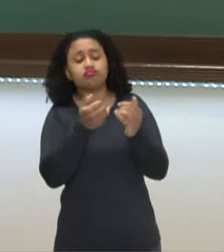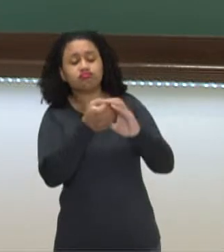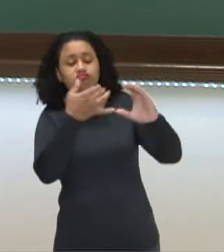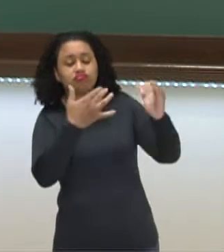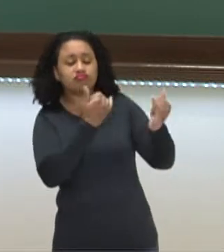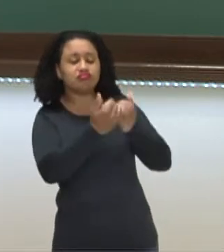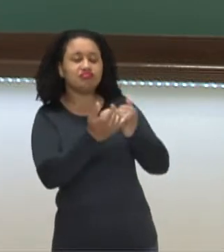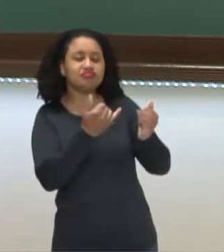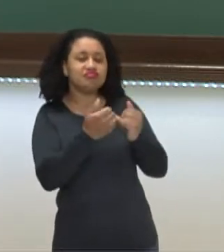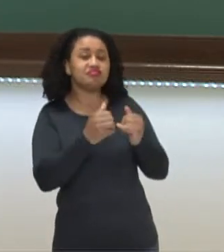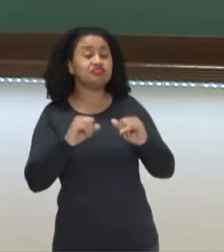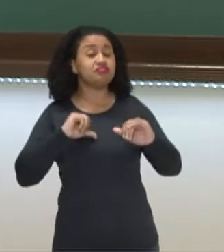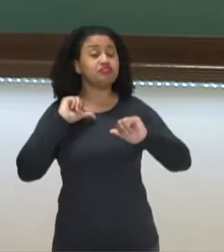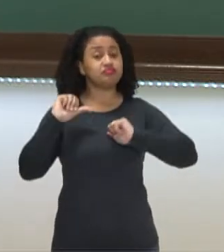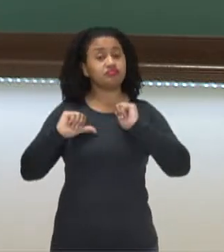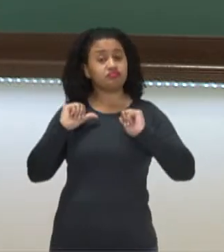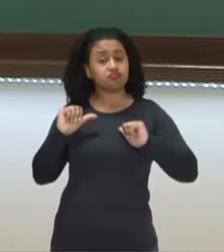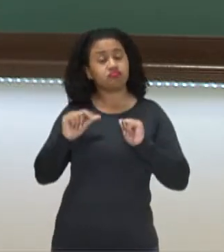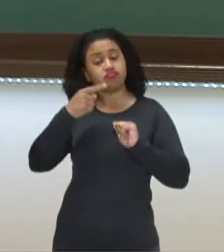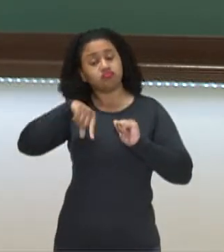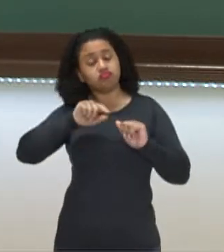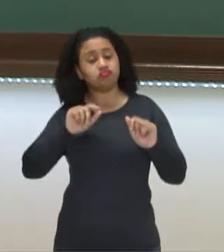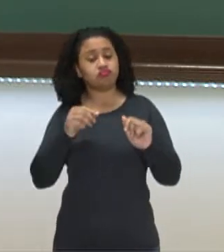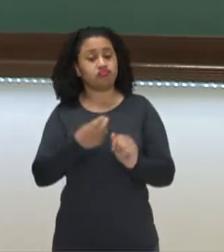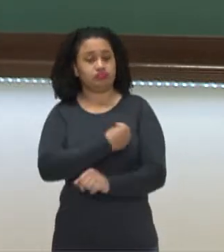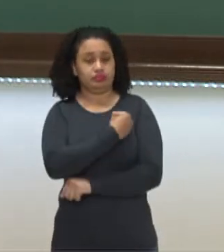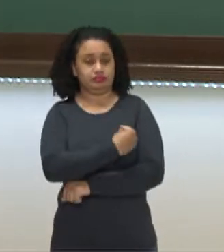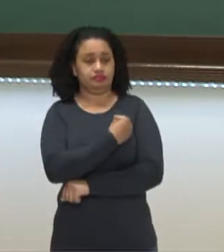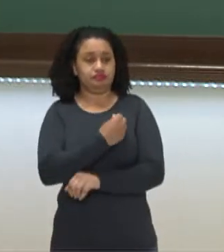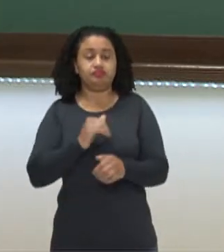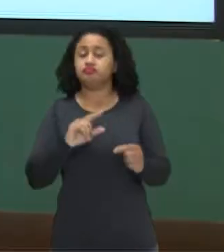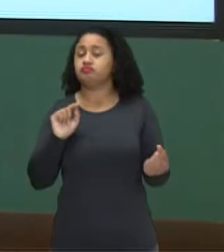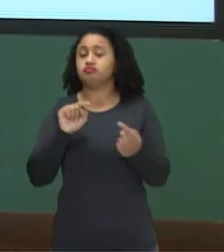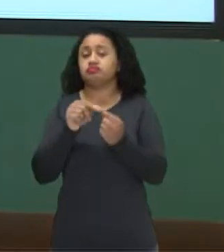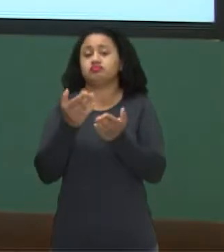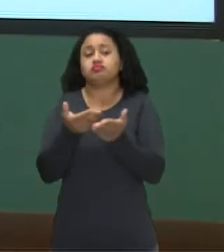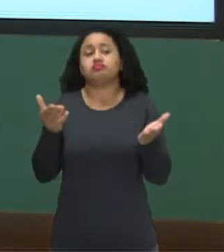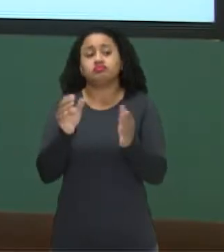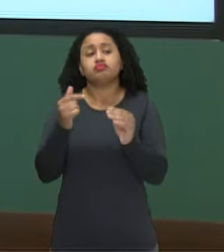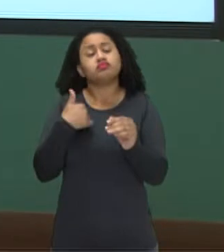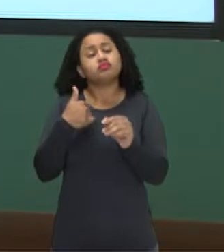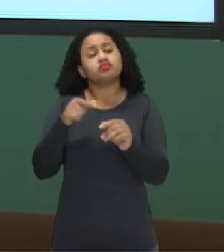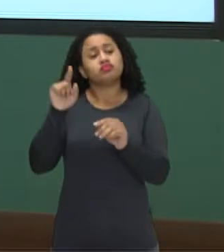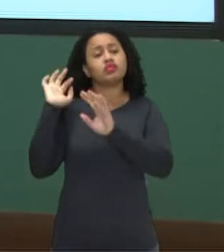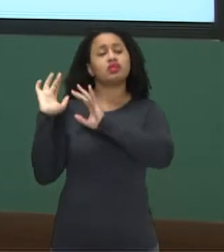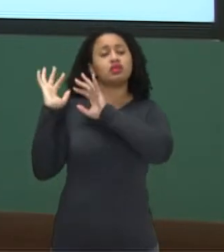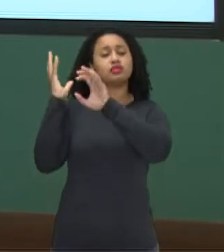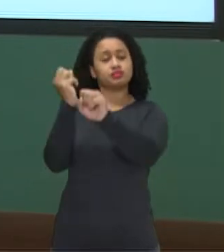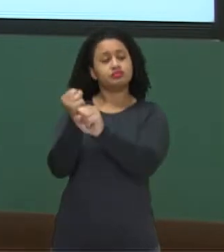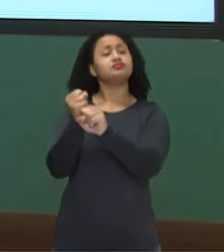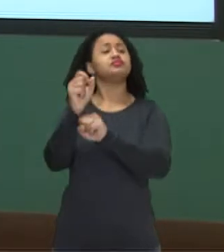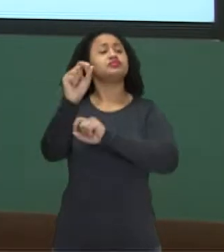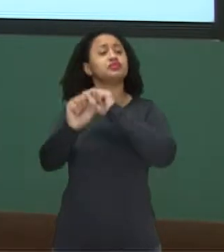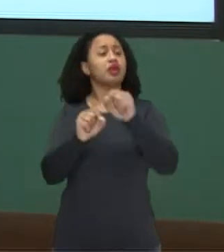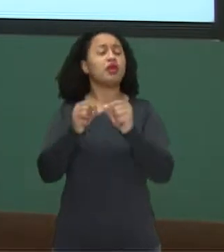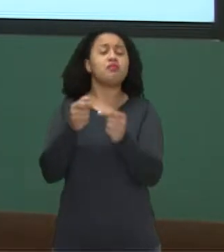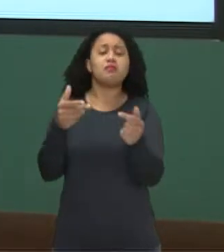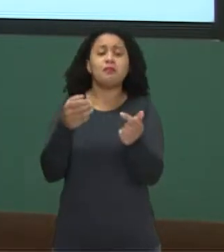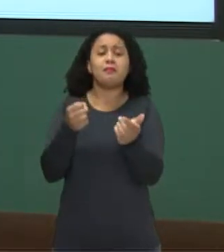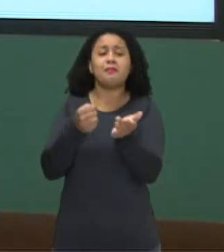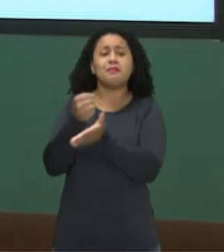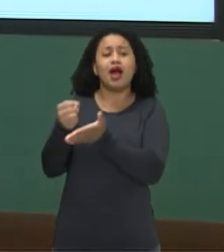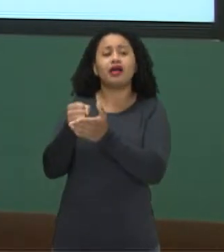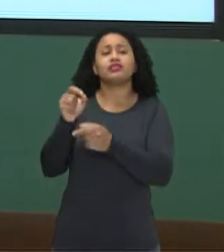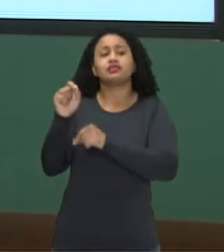anatômicas entre os seres vivos. Então, os objetivos dessa nossa aula: retomar, relembrar noções básicas